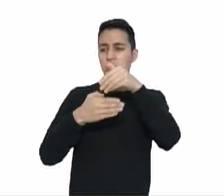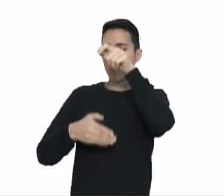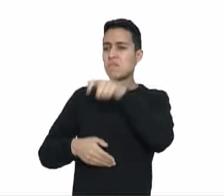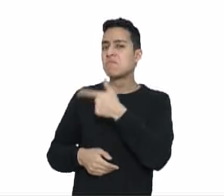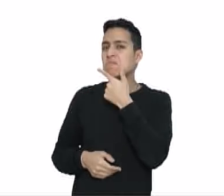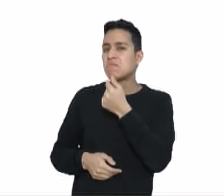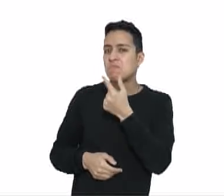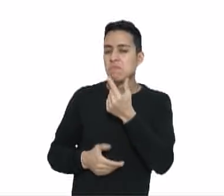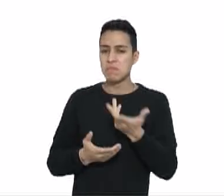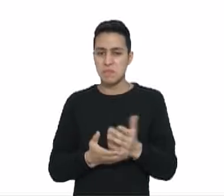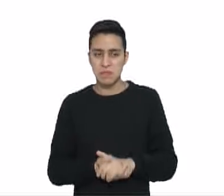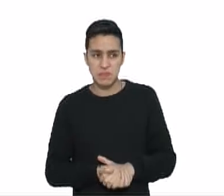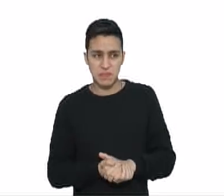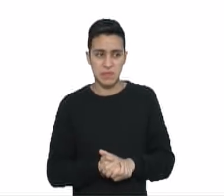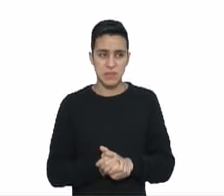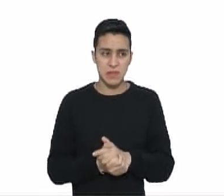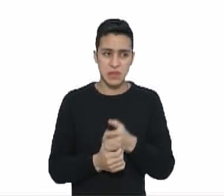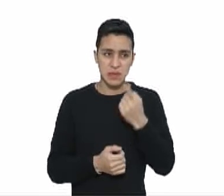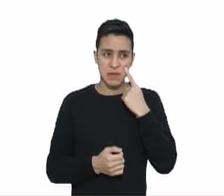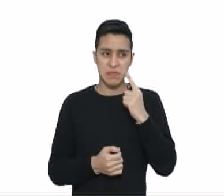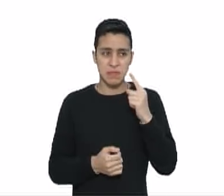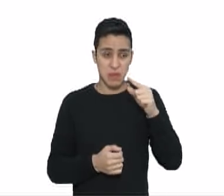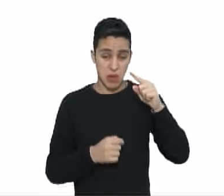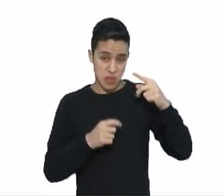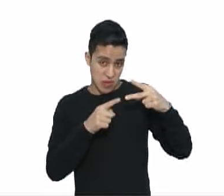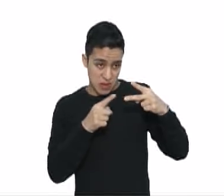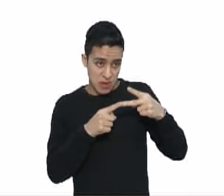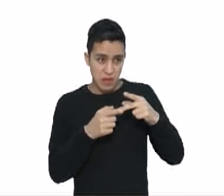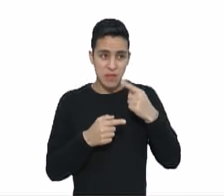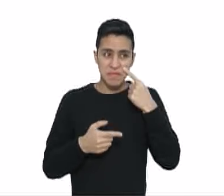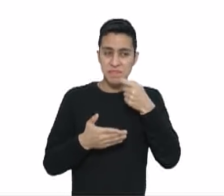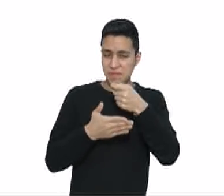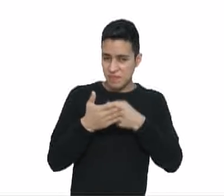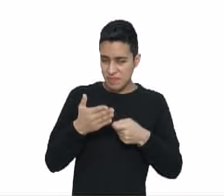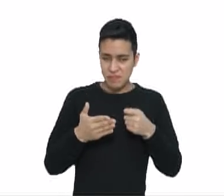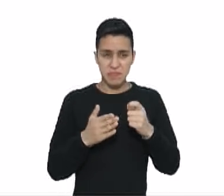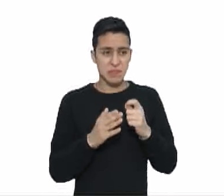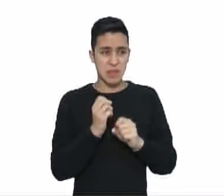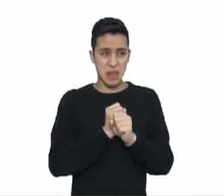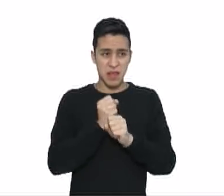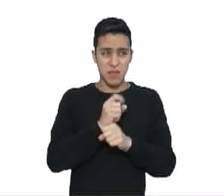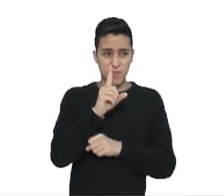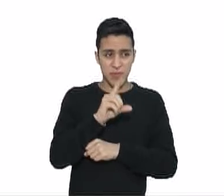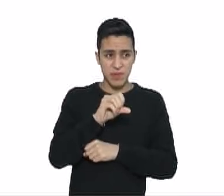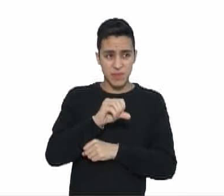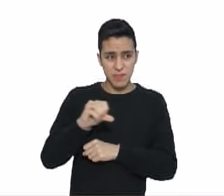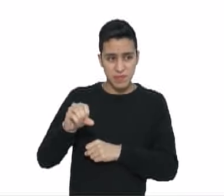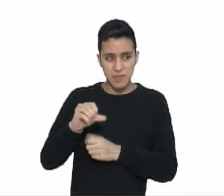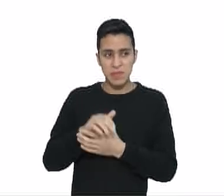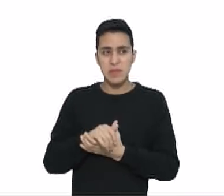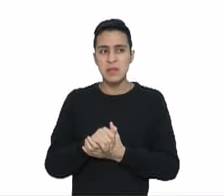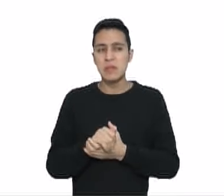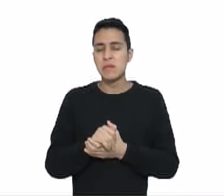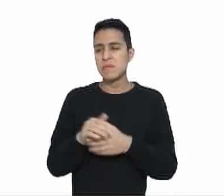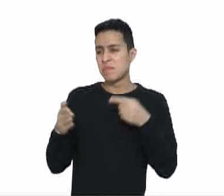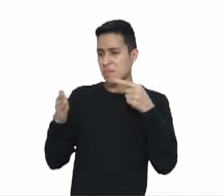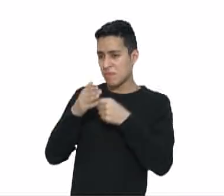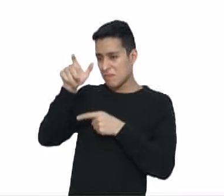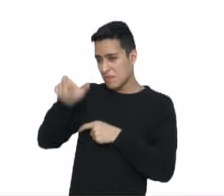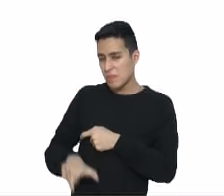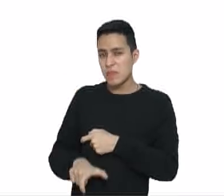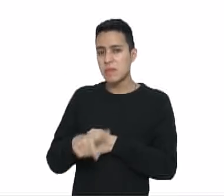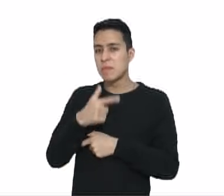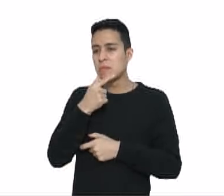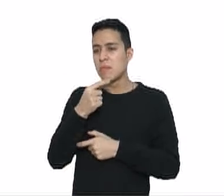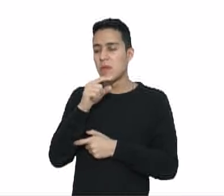Stalin. Em um relatório de 1956, Khrushchev denunciou os crimes de Stalin e o culto à personalidade